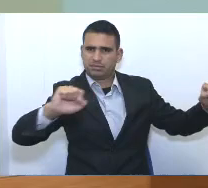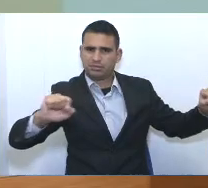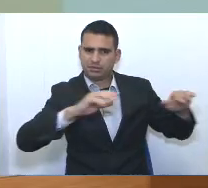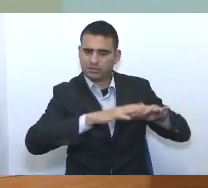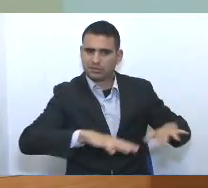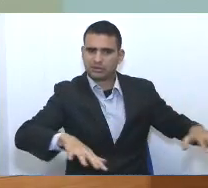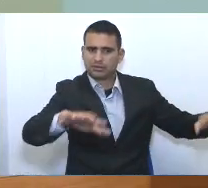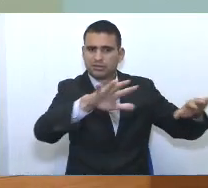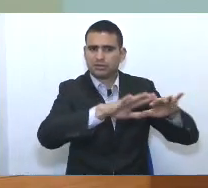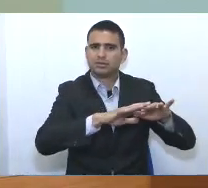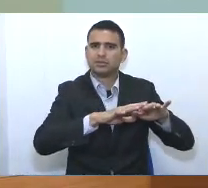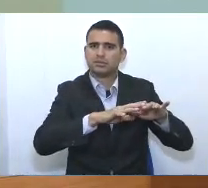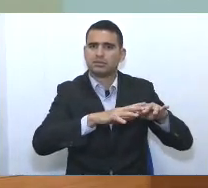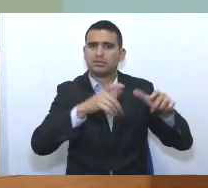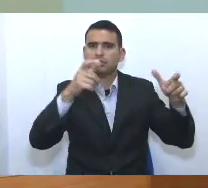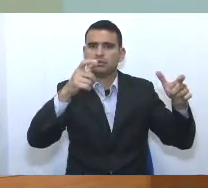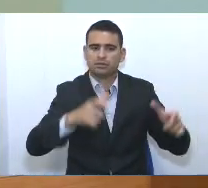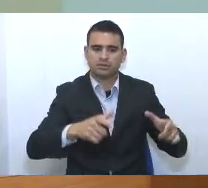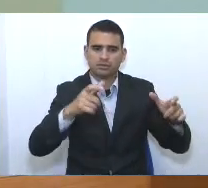e o Sonda adquiriu,